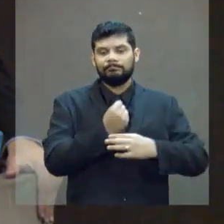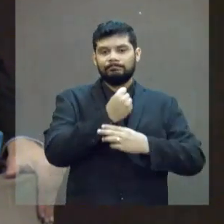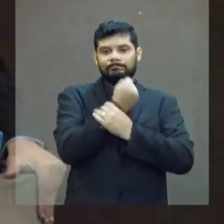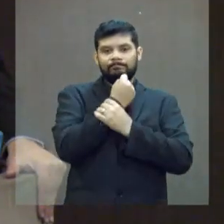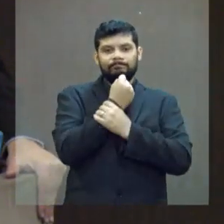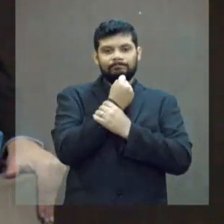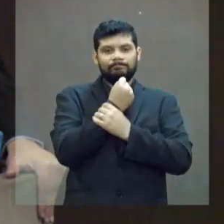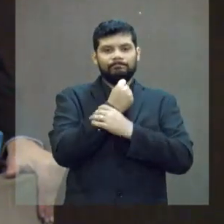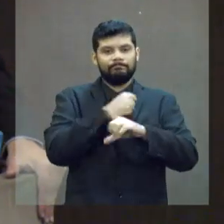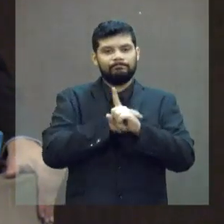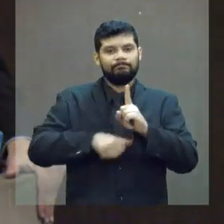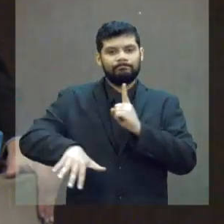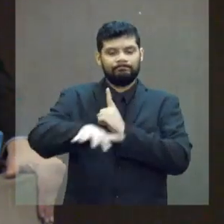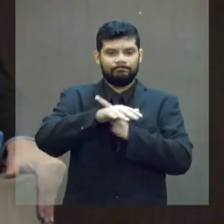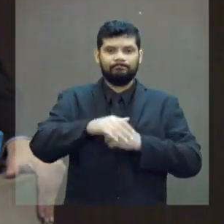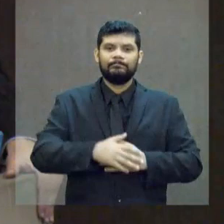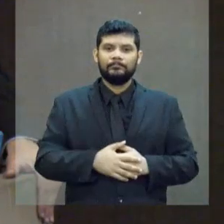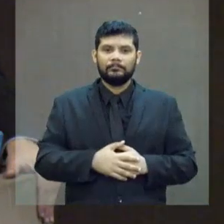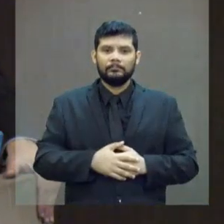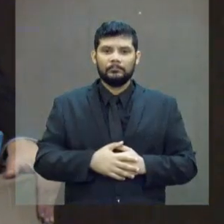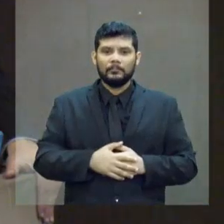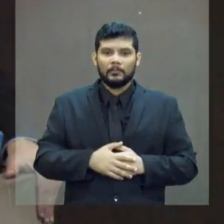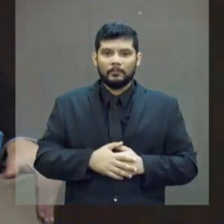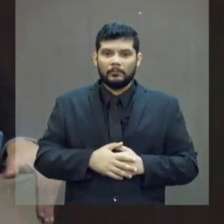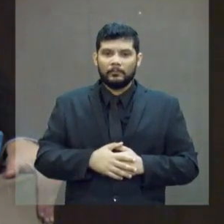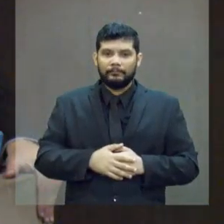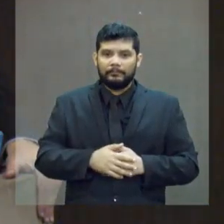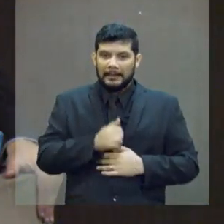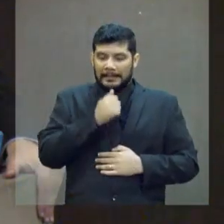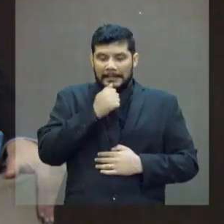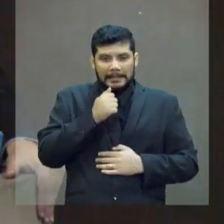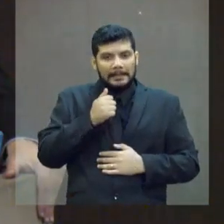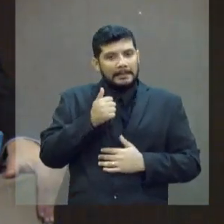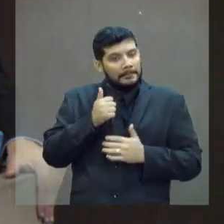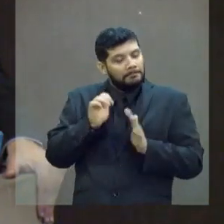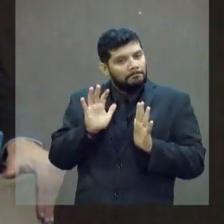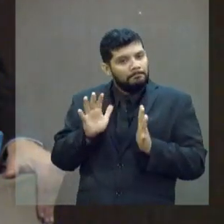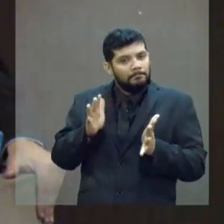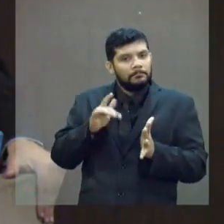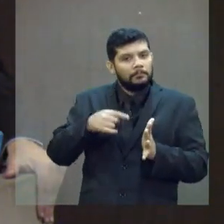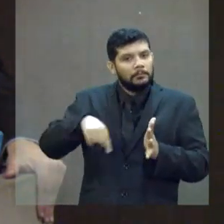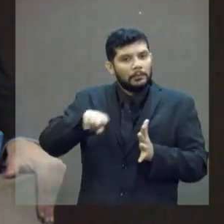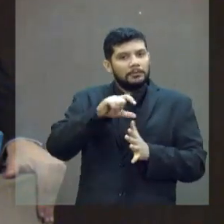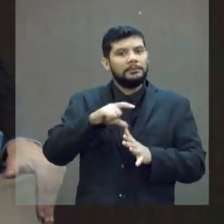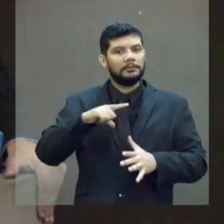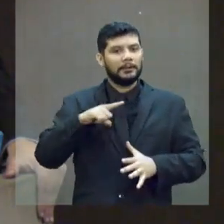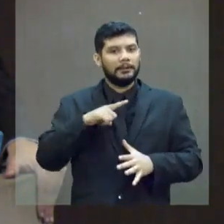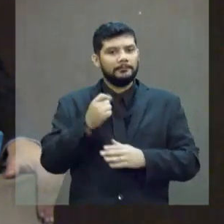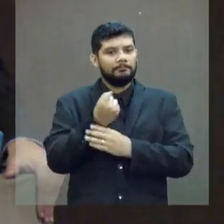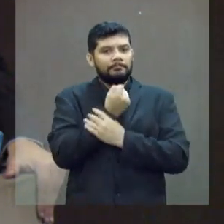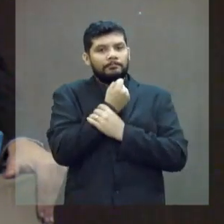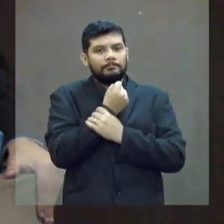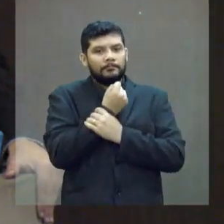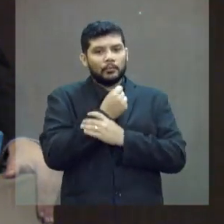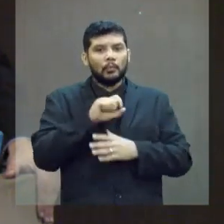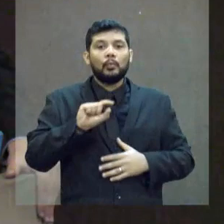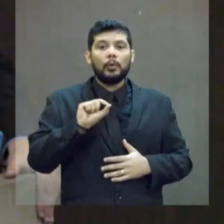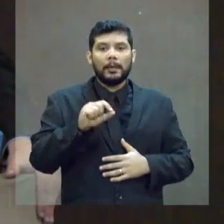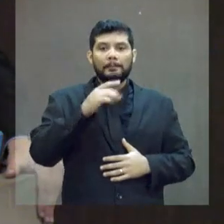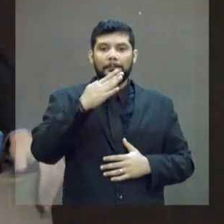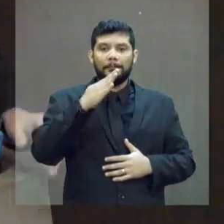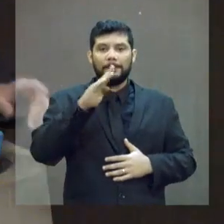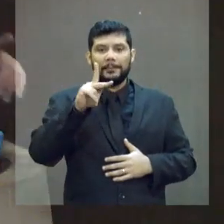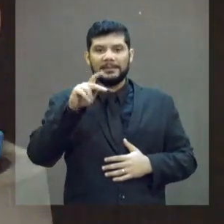social. Ainda bem que conseguimos salvaguardar o benefício de prestação continuada,